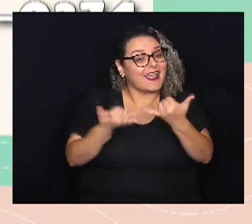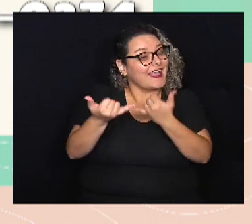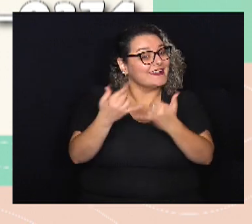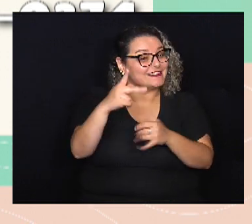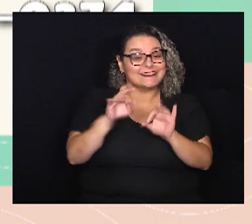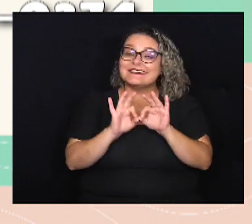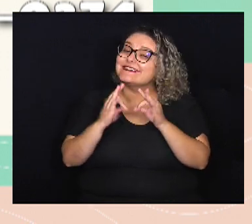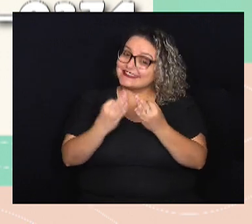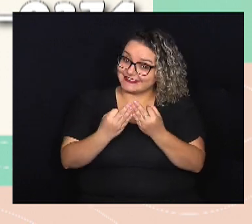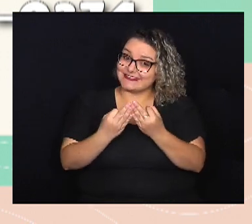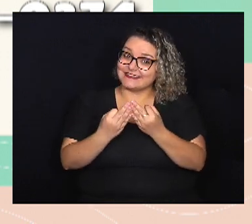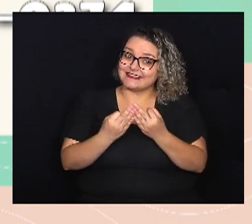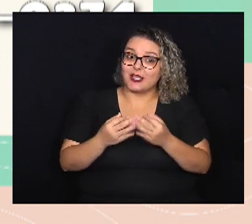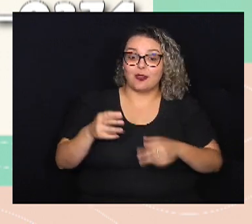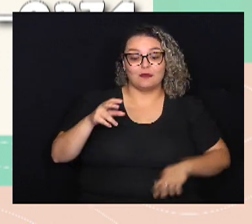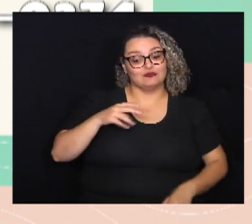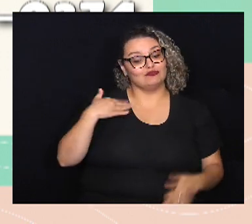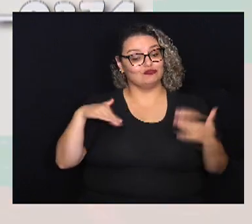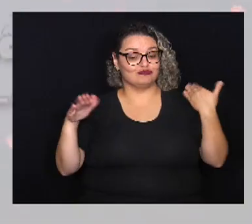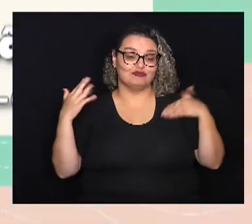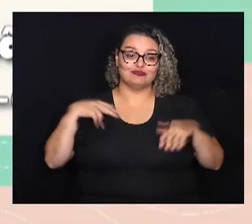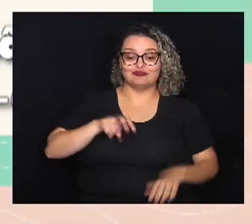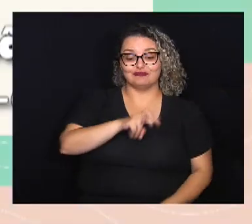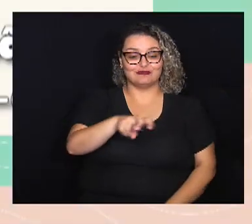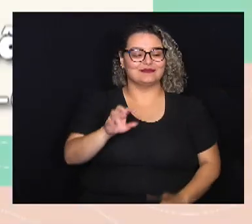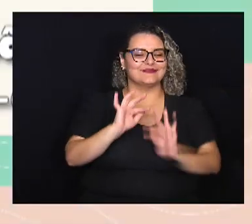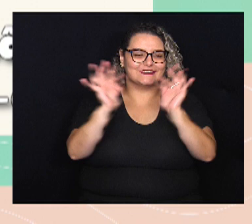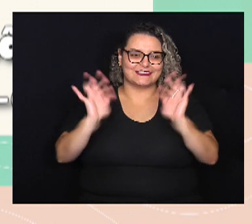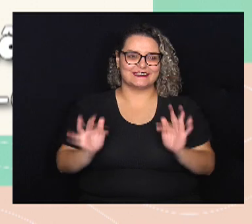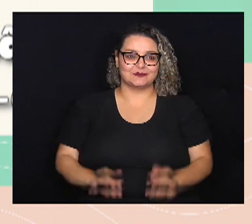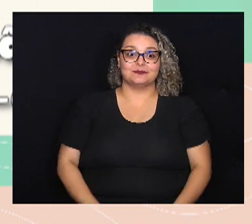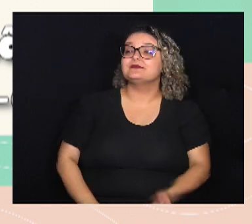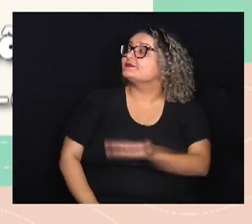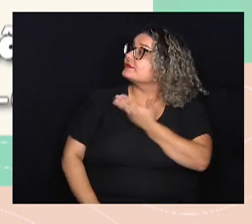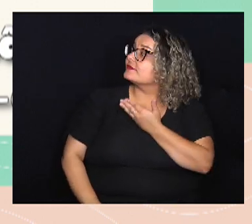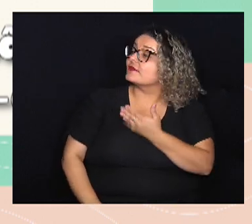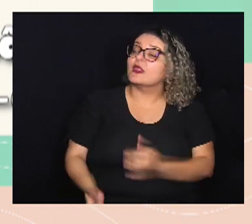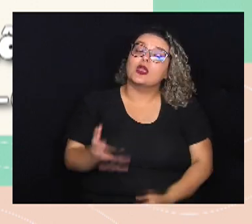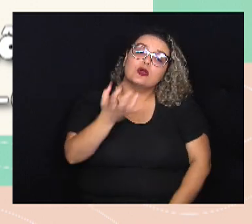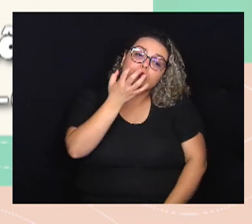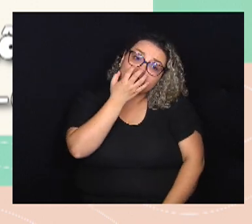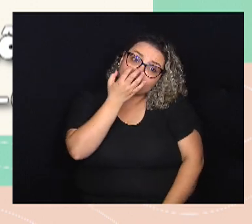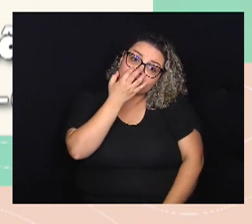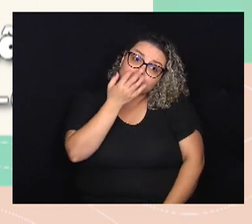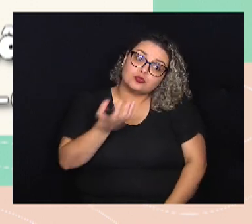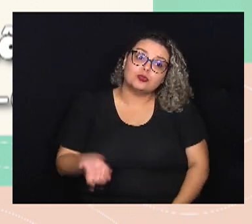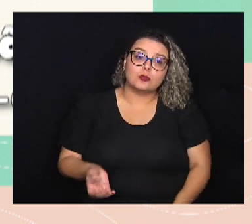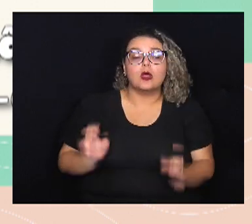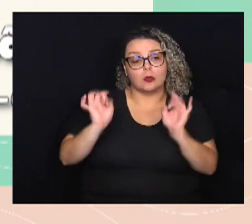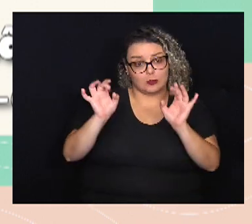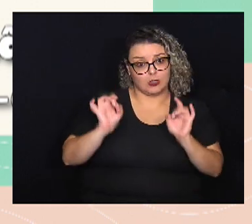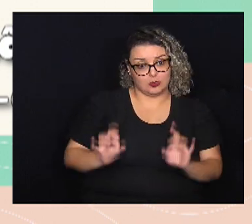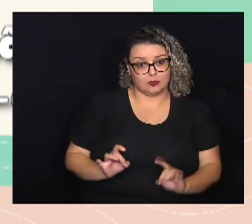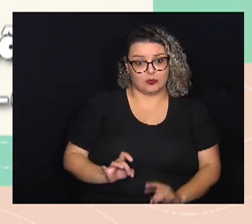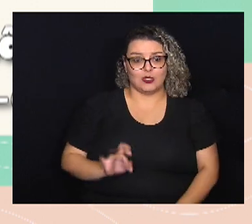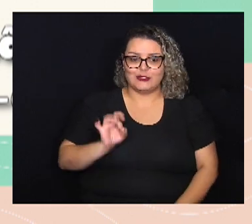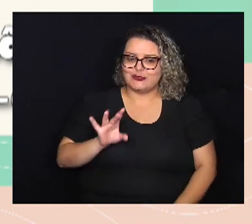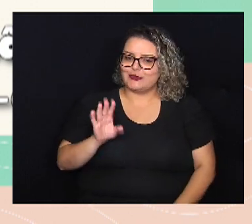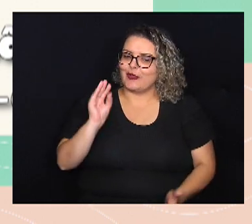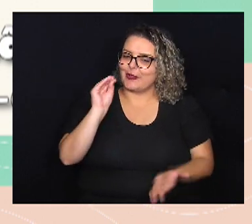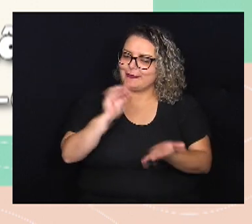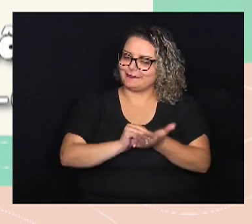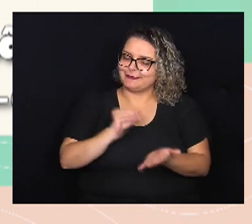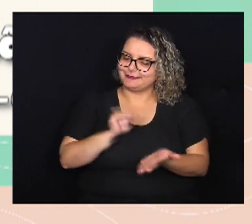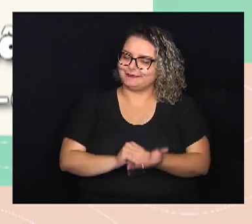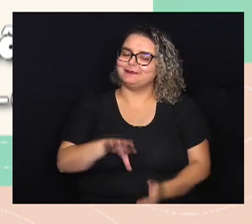família passear e ser feliz Magda é uma cachorrinha muito especial só falta falar de tão